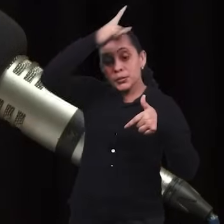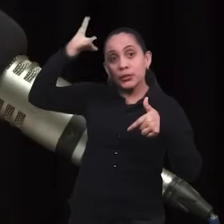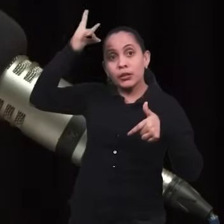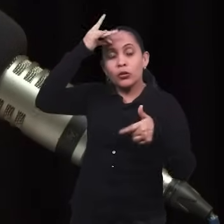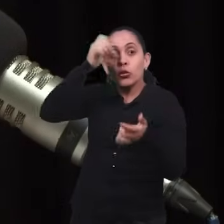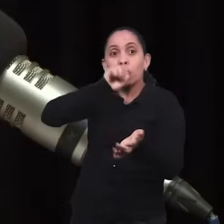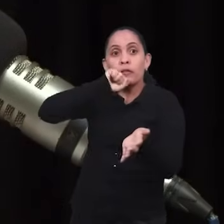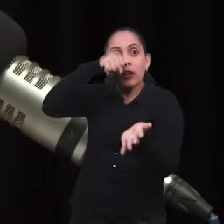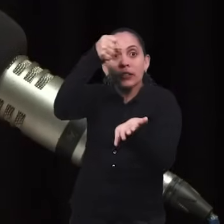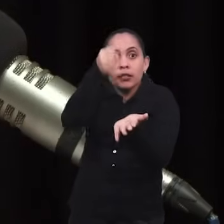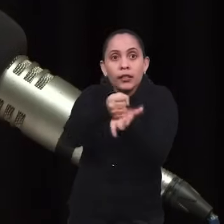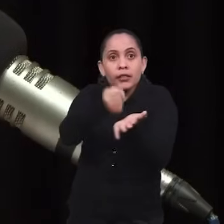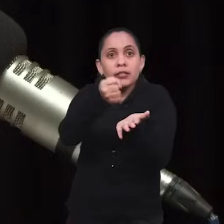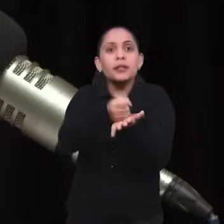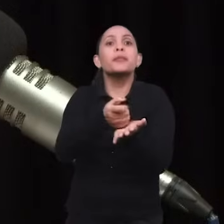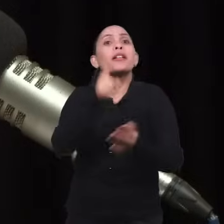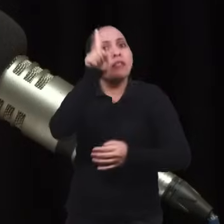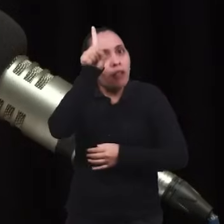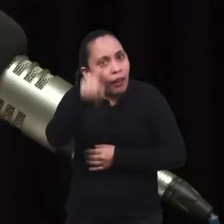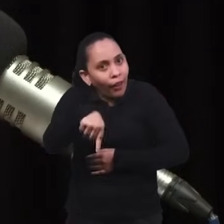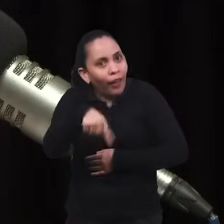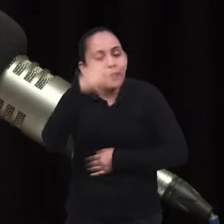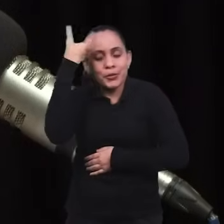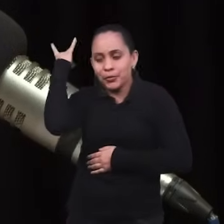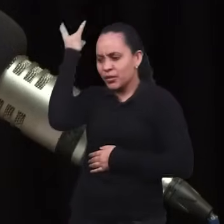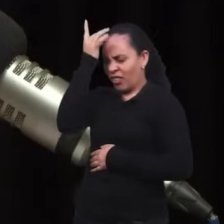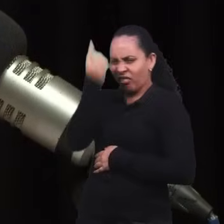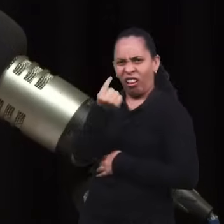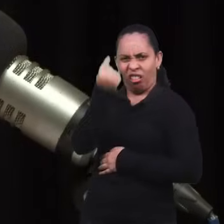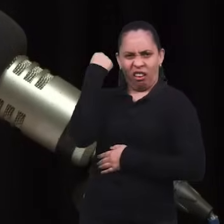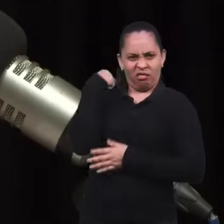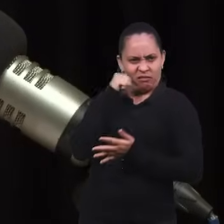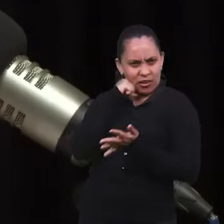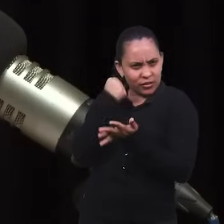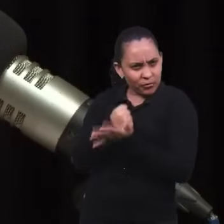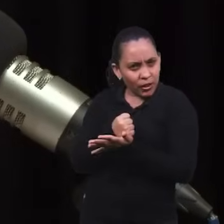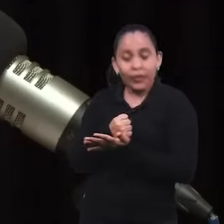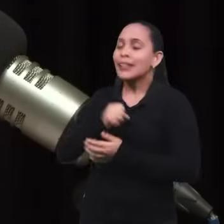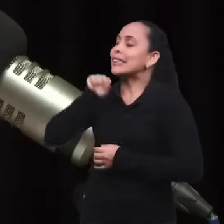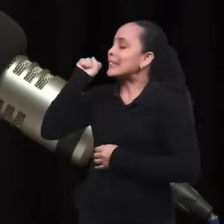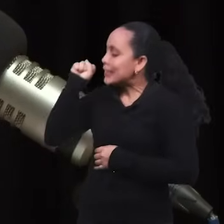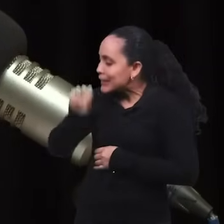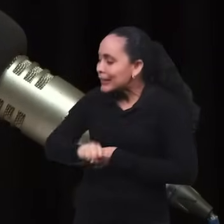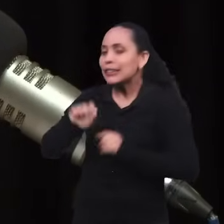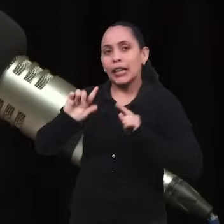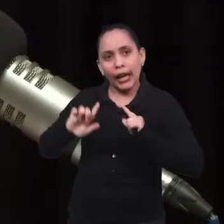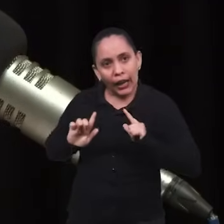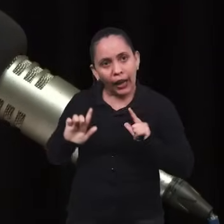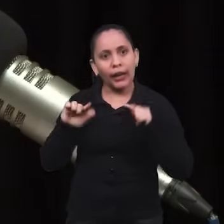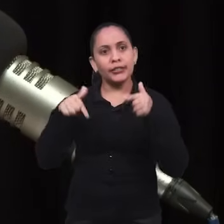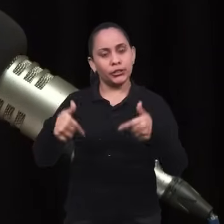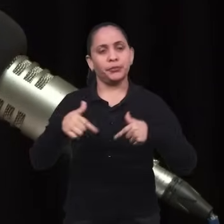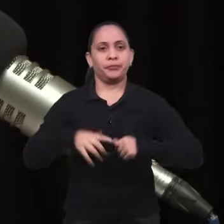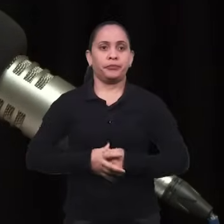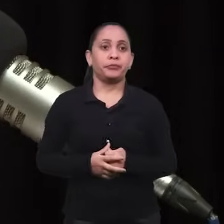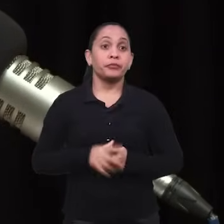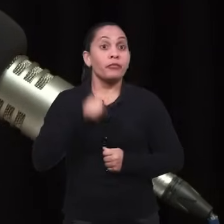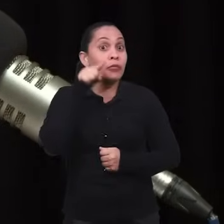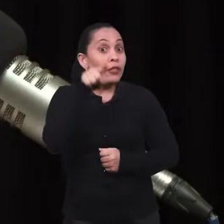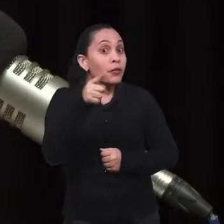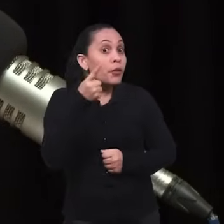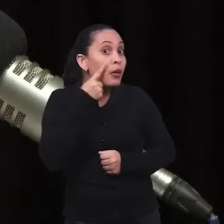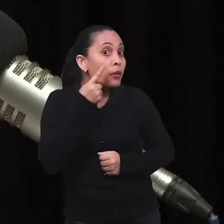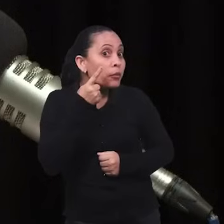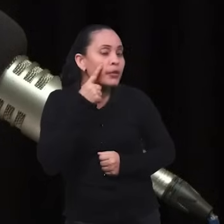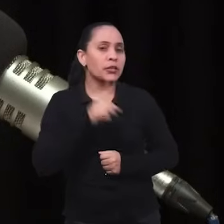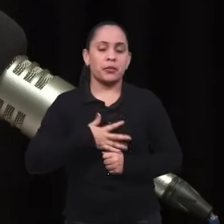no Velho Testamento. Ah, é? O Espírito Santo operou no Velho Testamento? Operou sim. E a cada edição desse programa, você vai